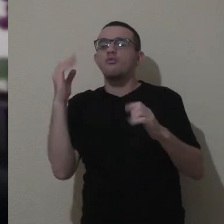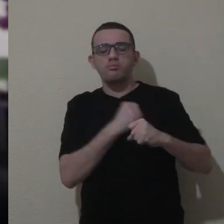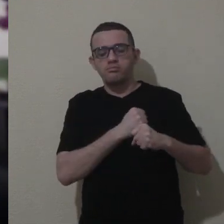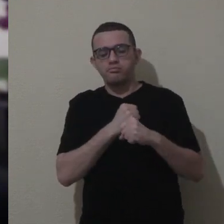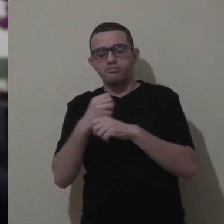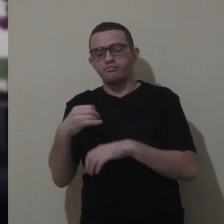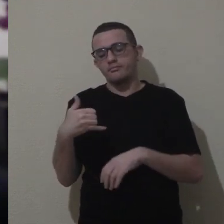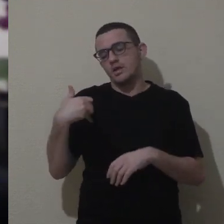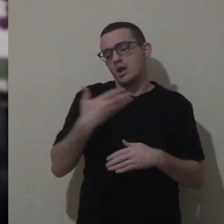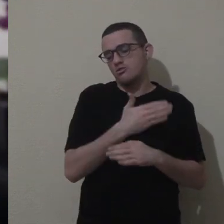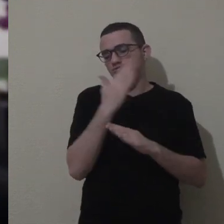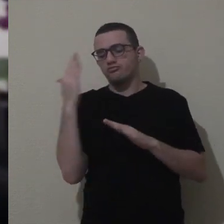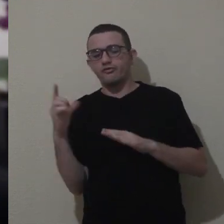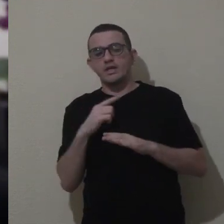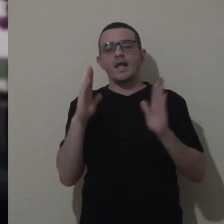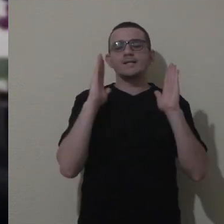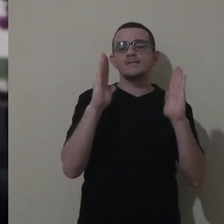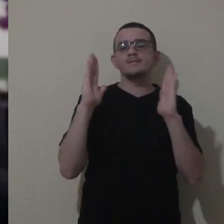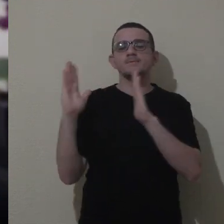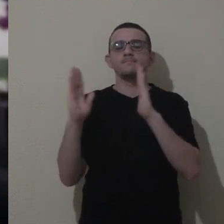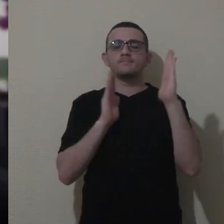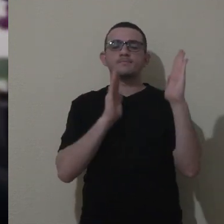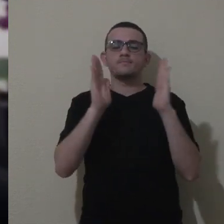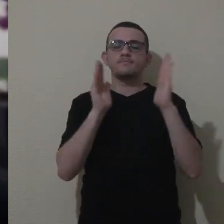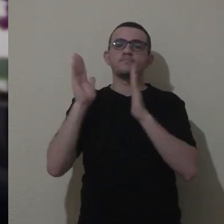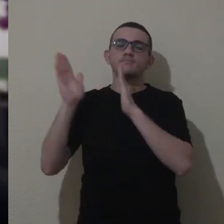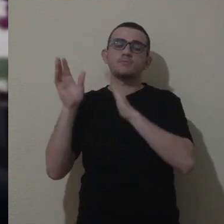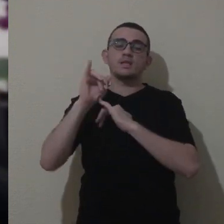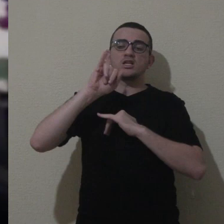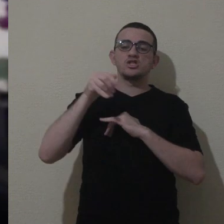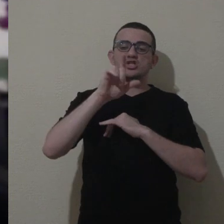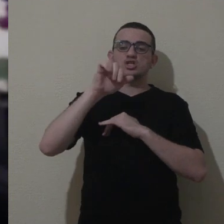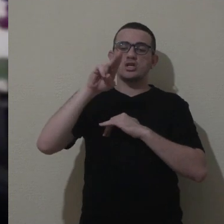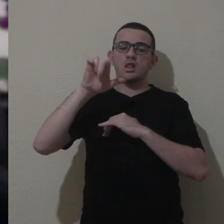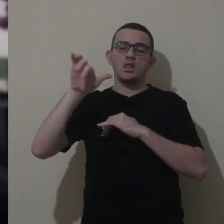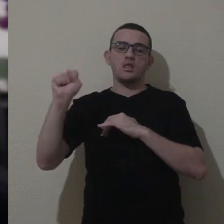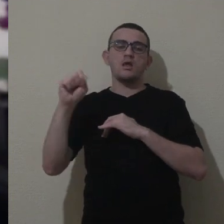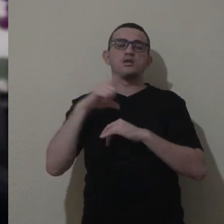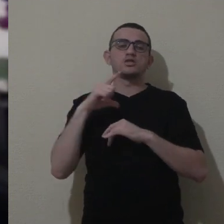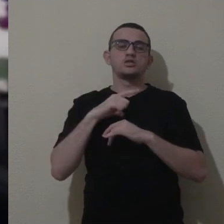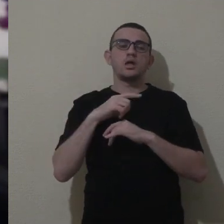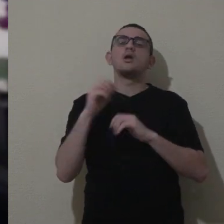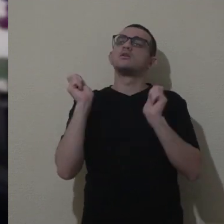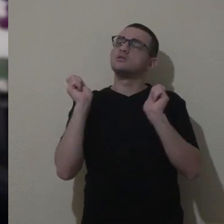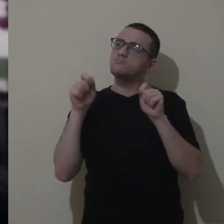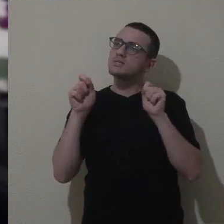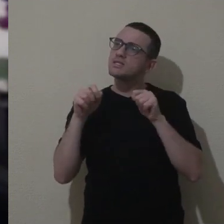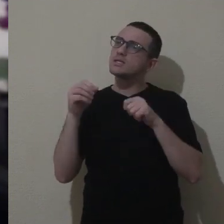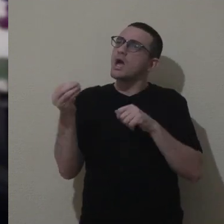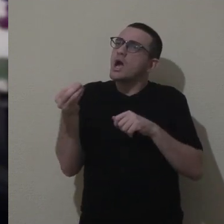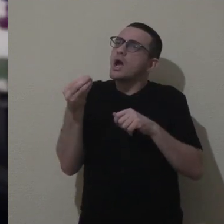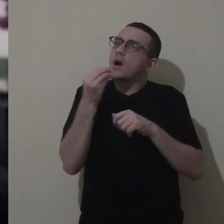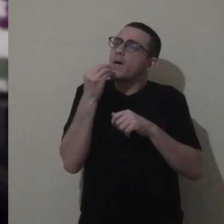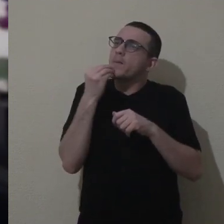essas janelas, né? Então, dessas janelas que a gente vê que a gente precisa aproveitar para o